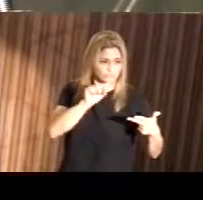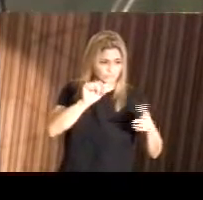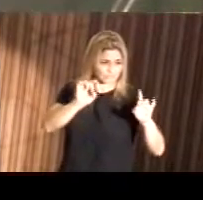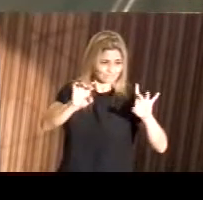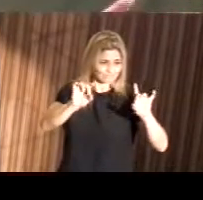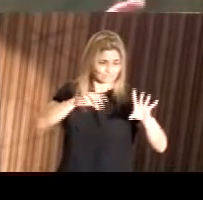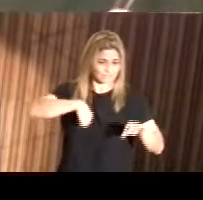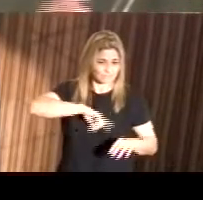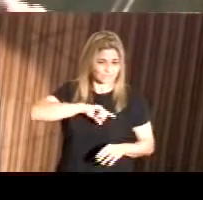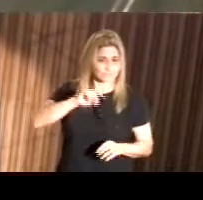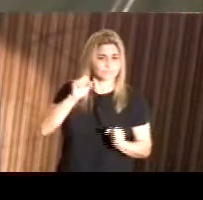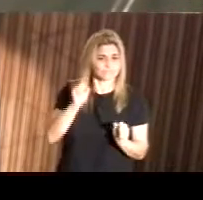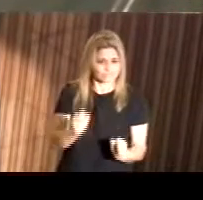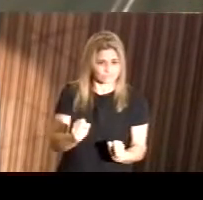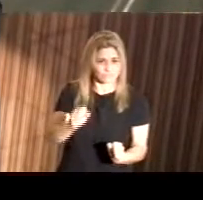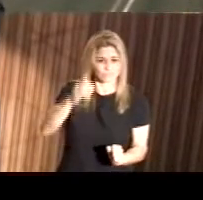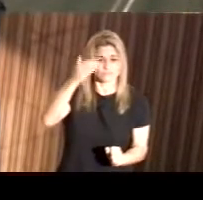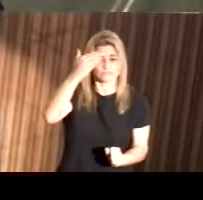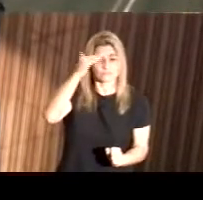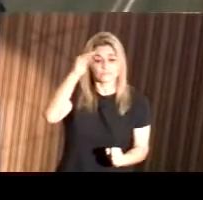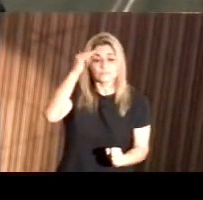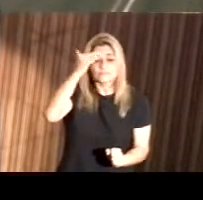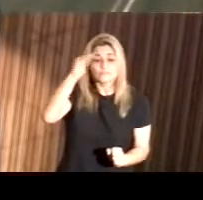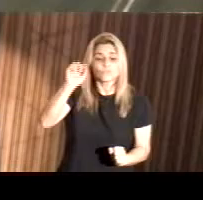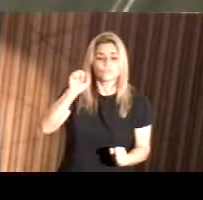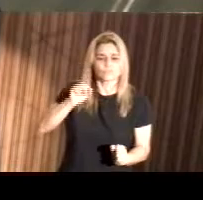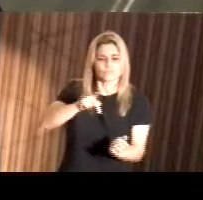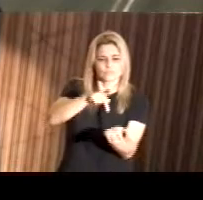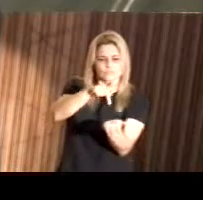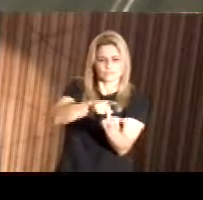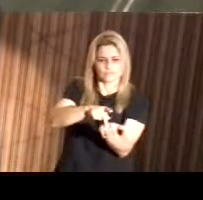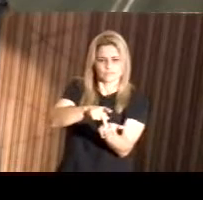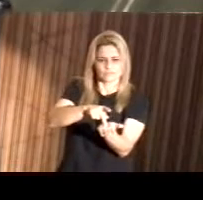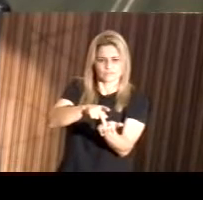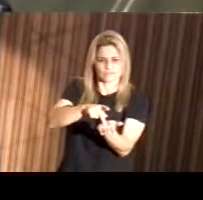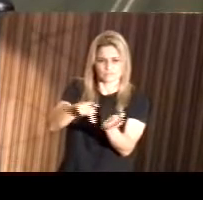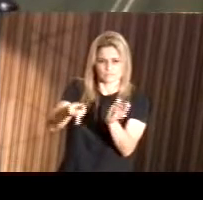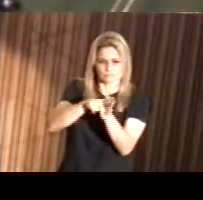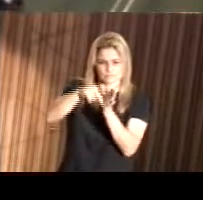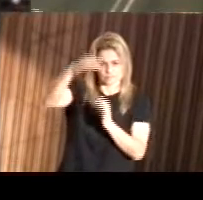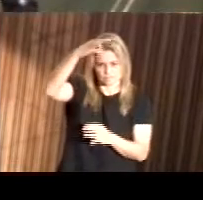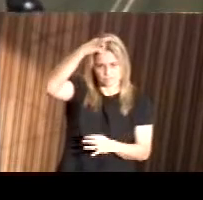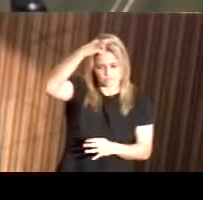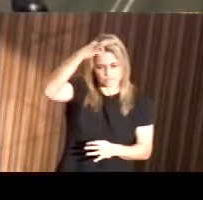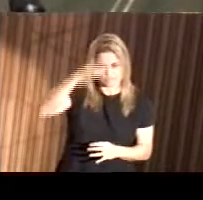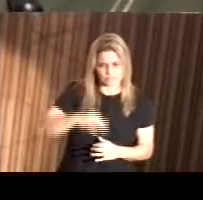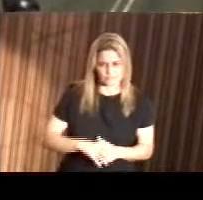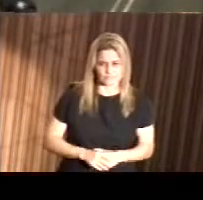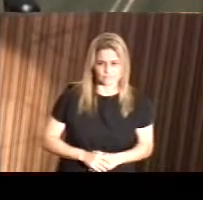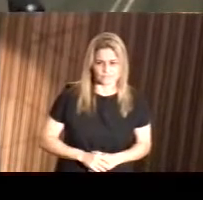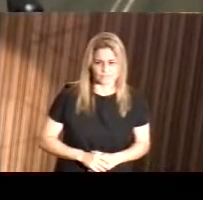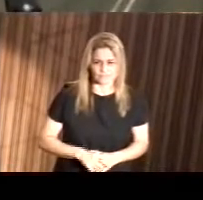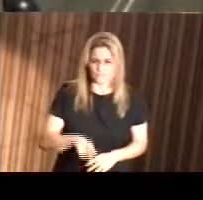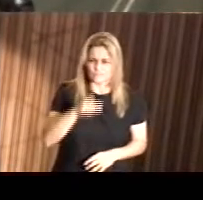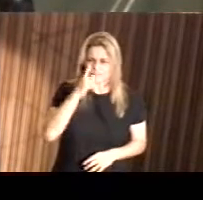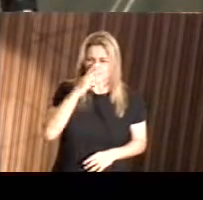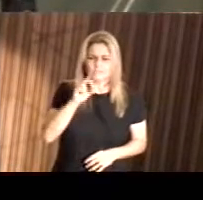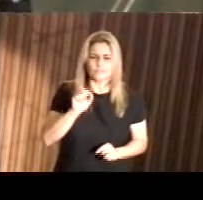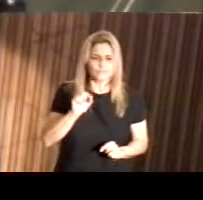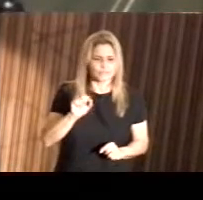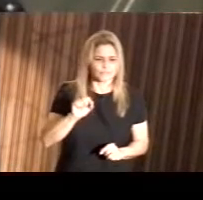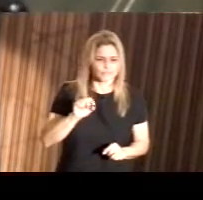gente possa enxergar verdades espirituais. Não é por acaso que essa história de uma guerra está